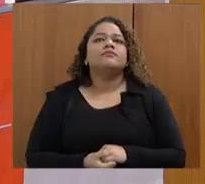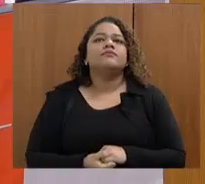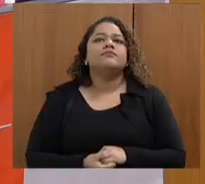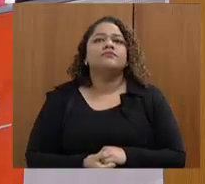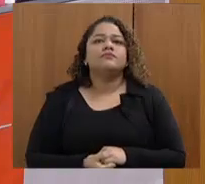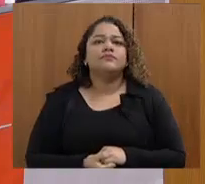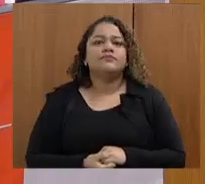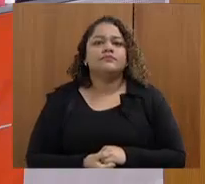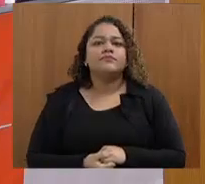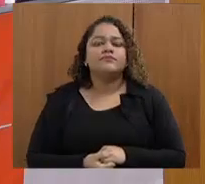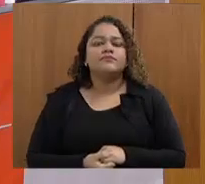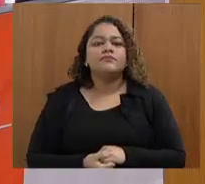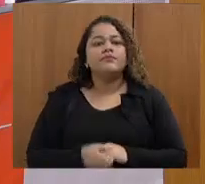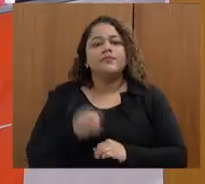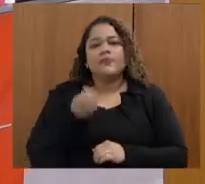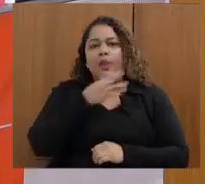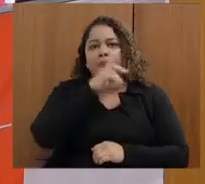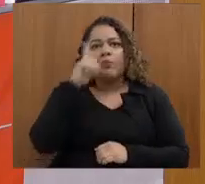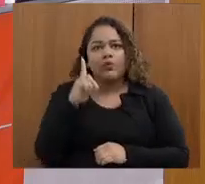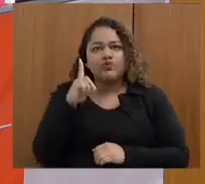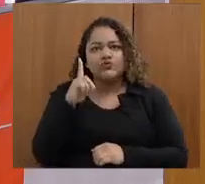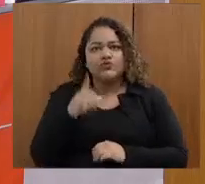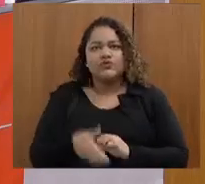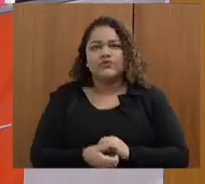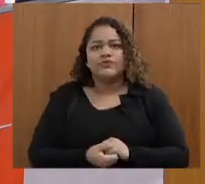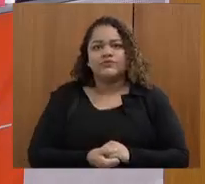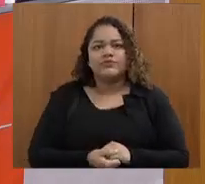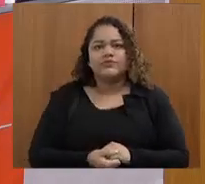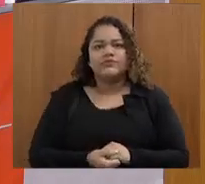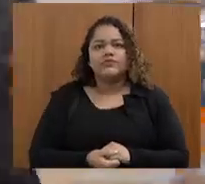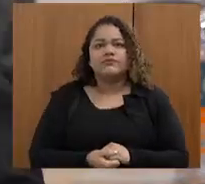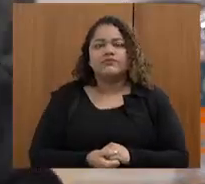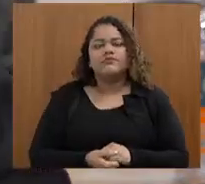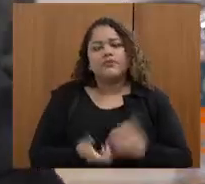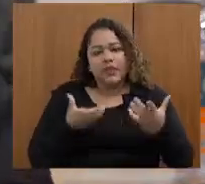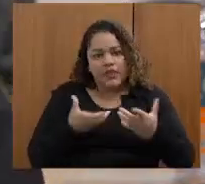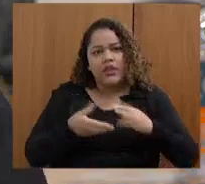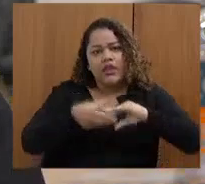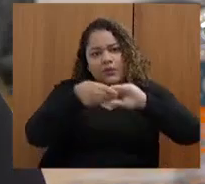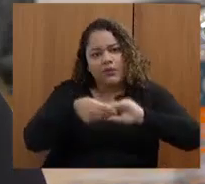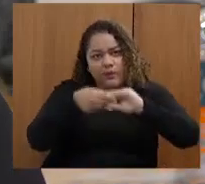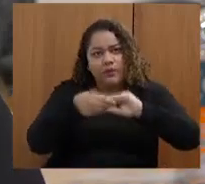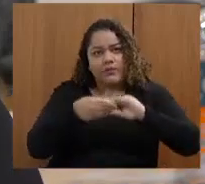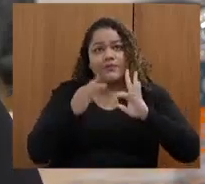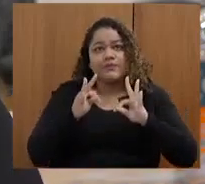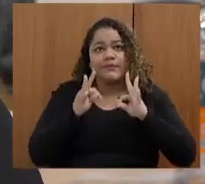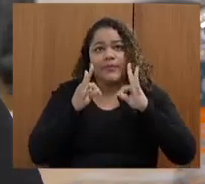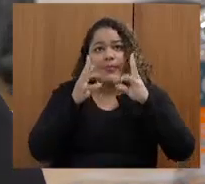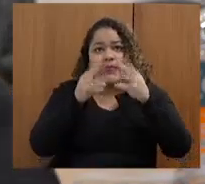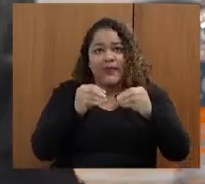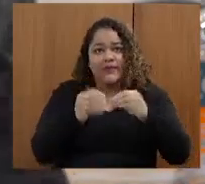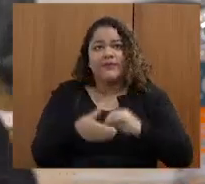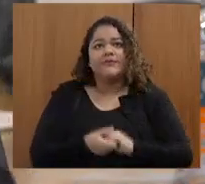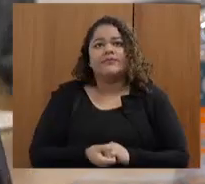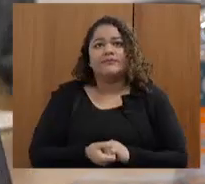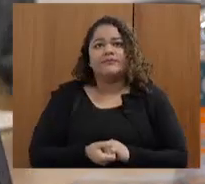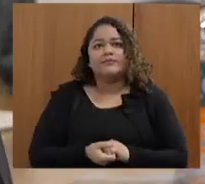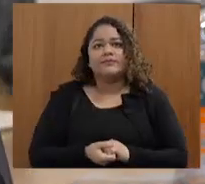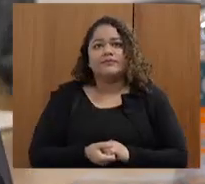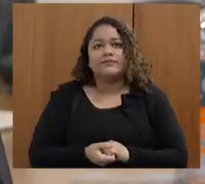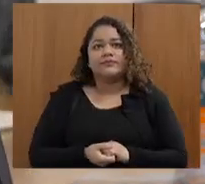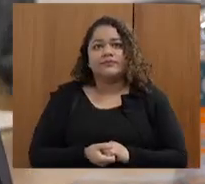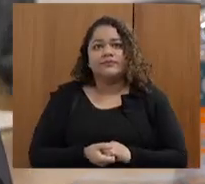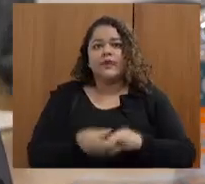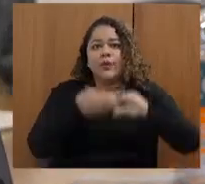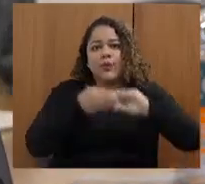gente bom dia quero salvar aqui a todo mundo cumprimentar aqui